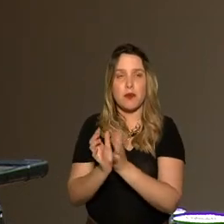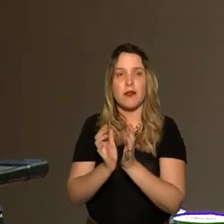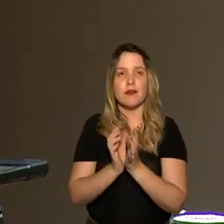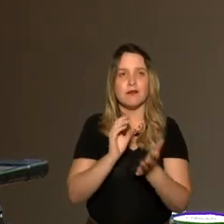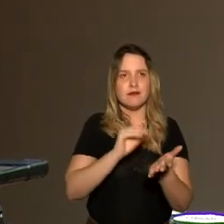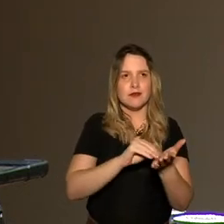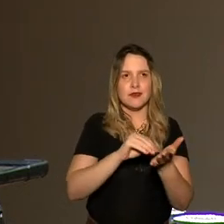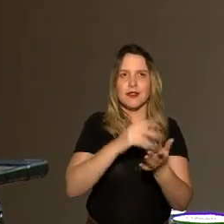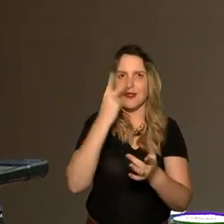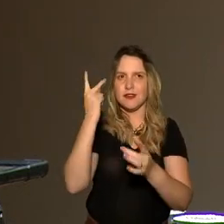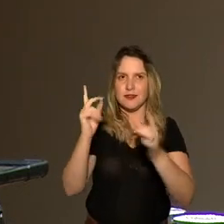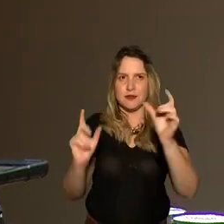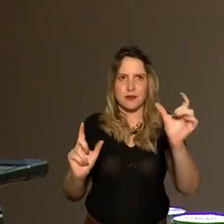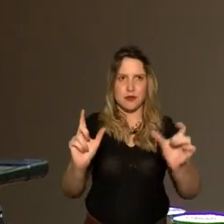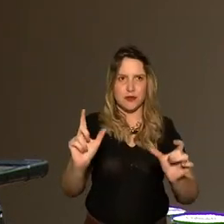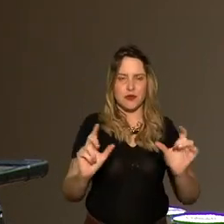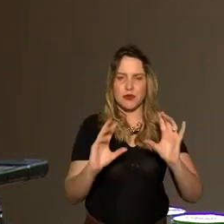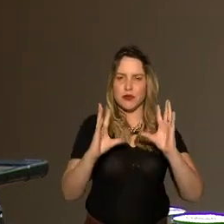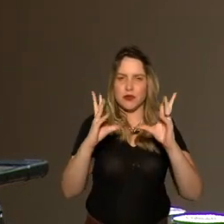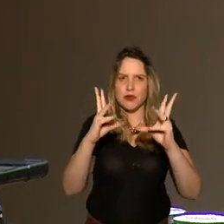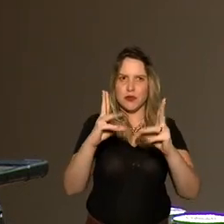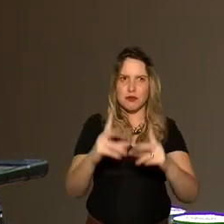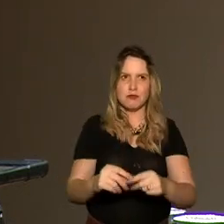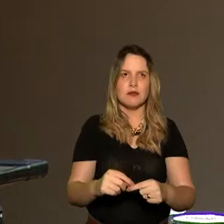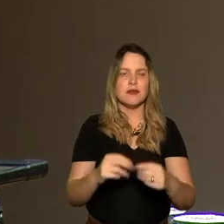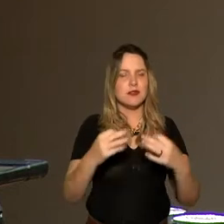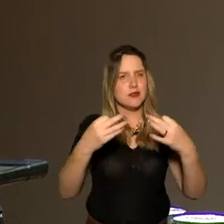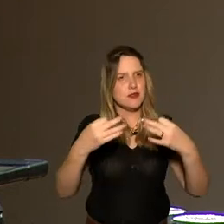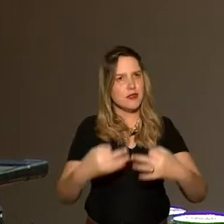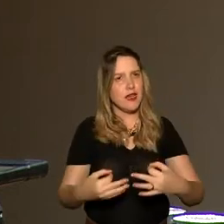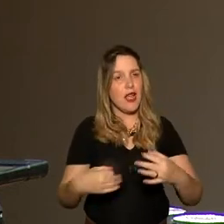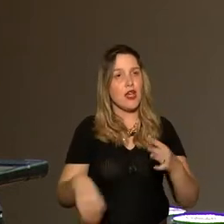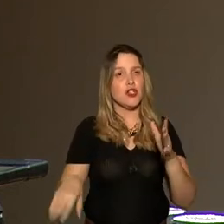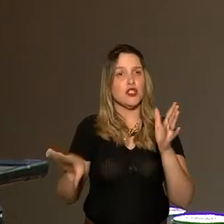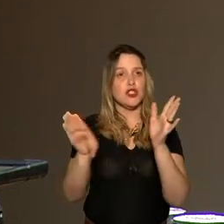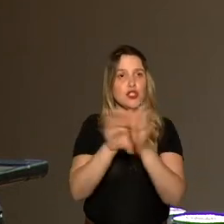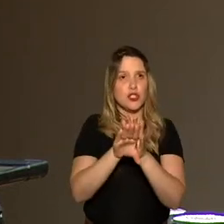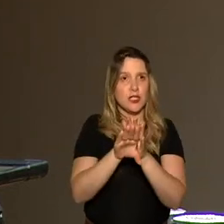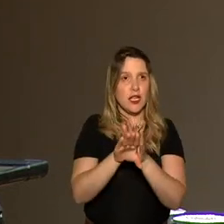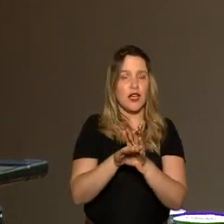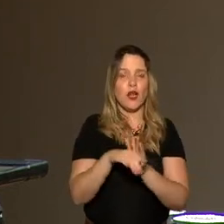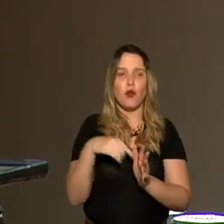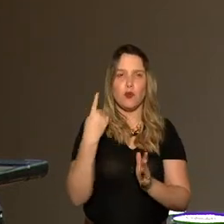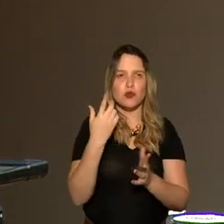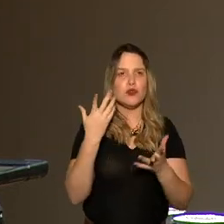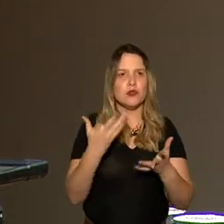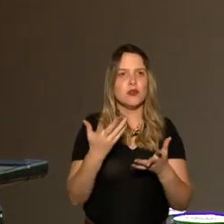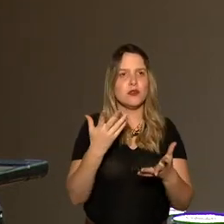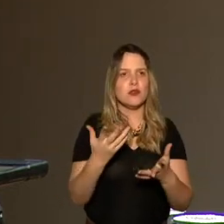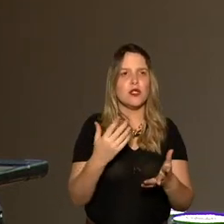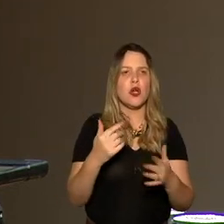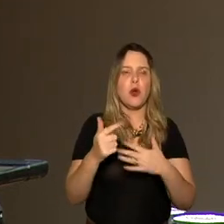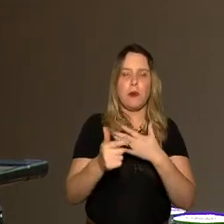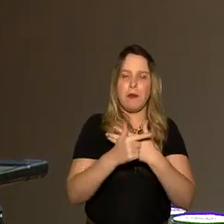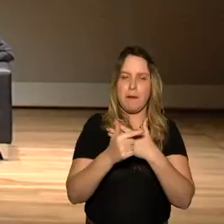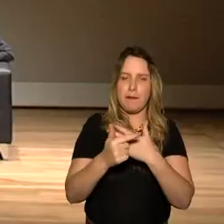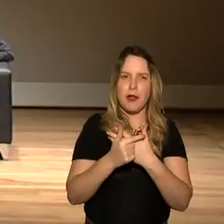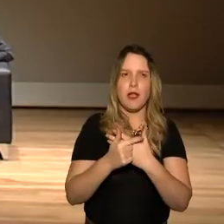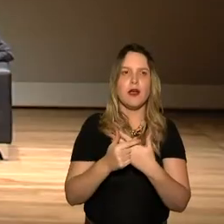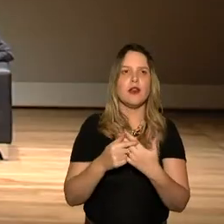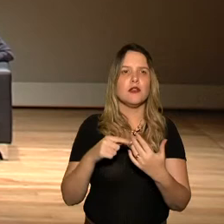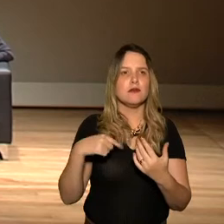as pessoas se comunicarem tem muitas outras formas de um artista chegar até o público dele o meu papel de mediação